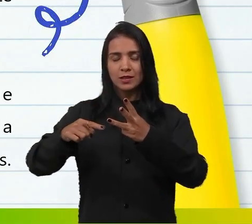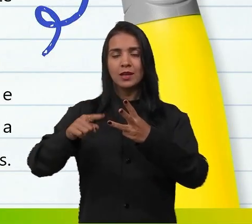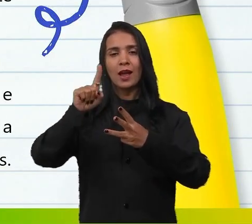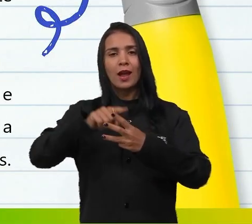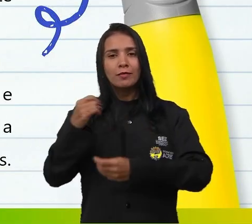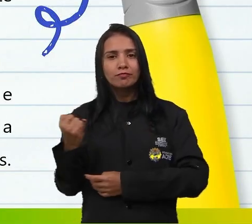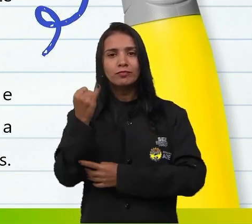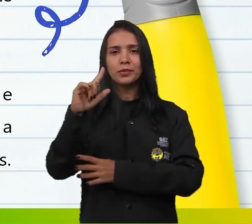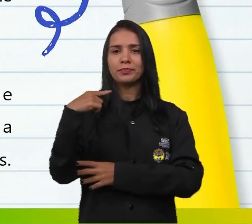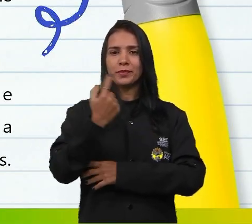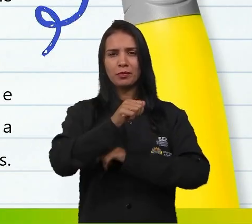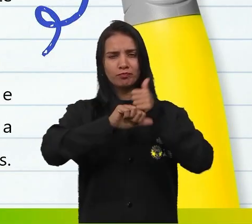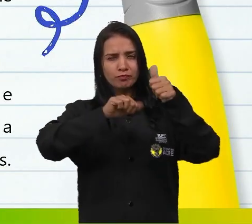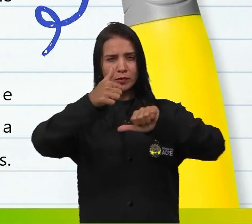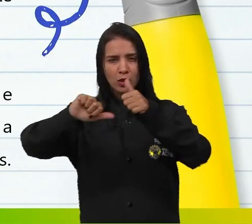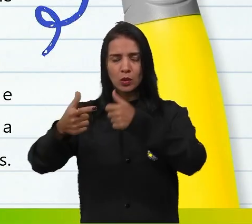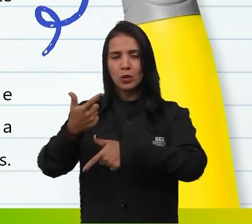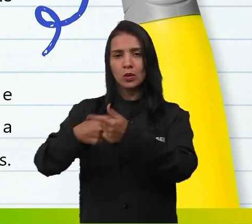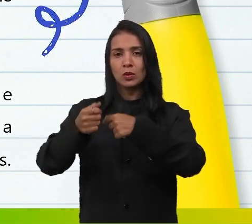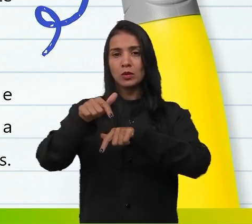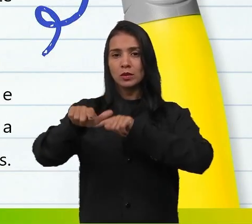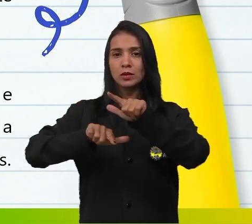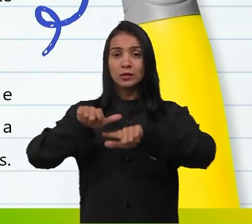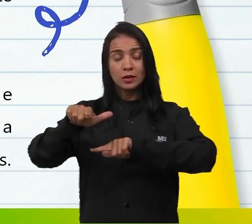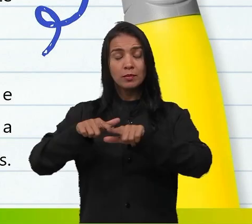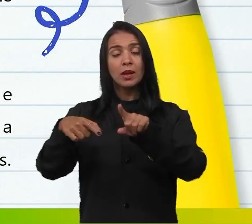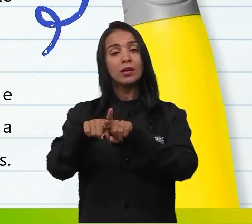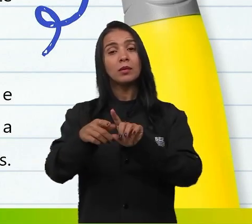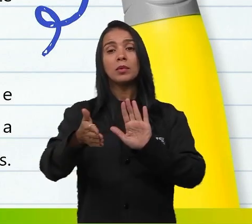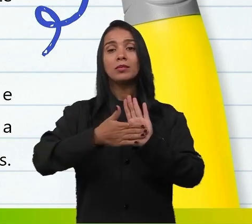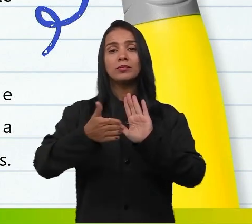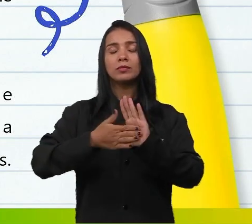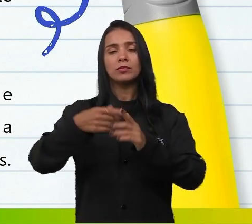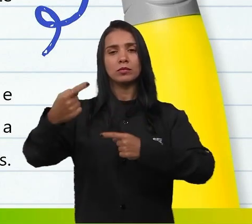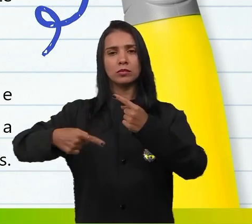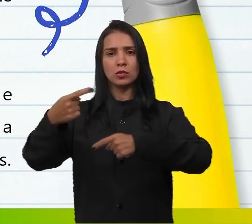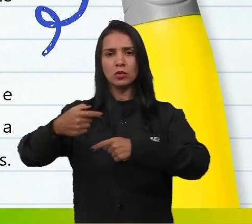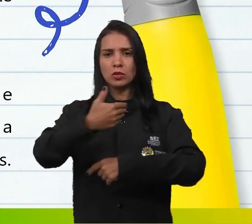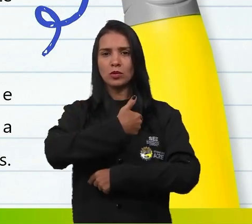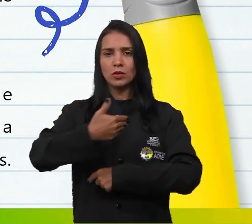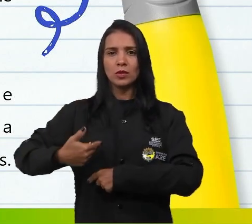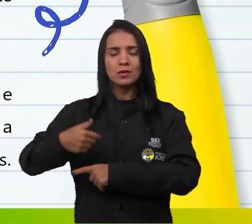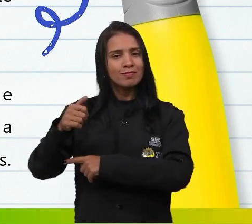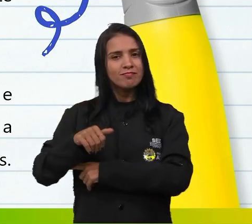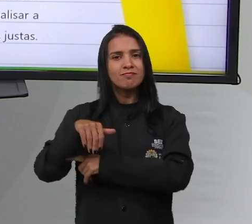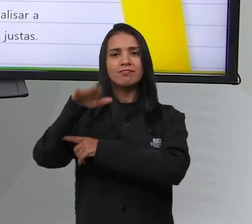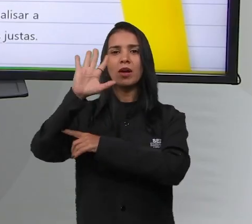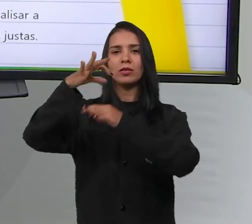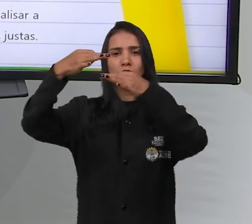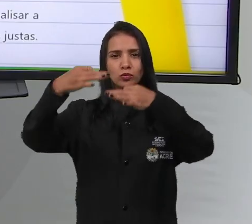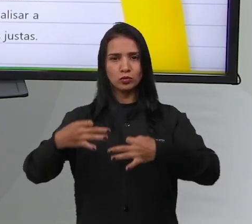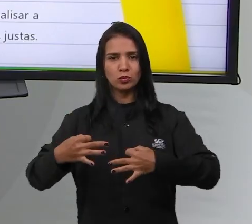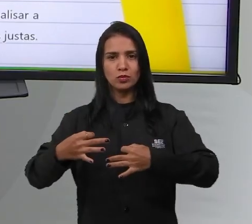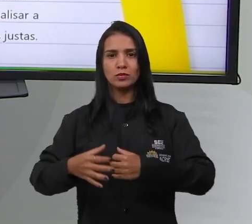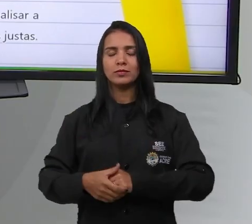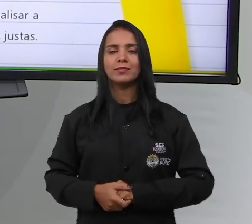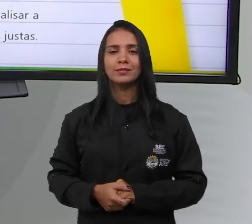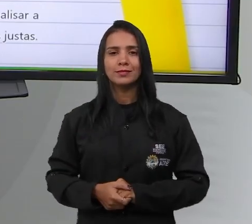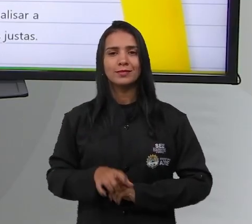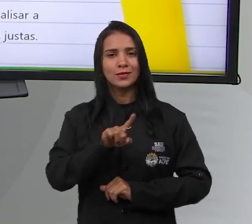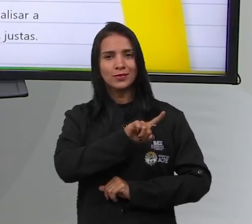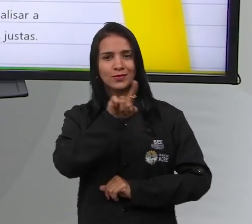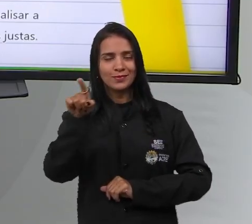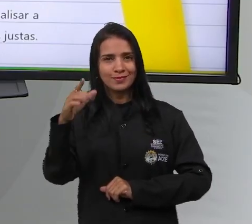a realidade do mercado de trabalho e propor políticas públicas mais justas. Você deve